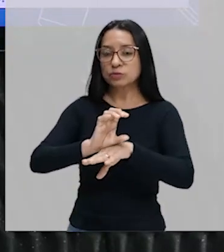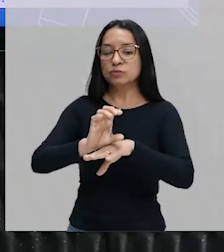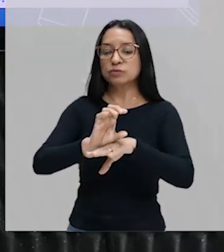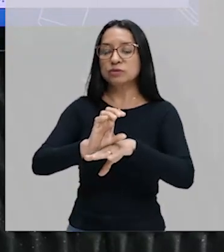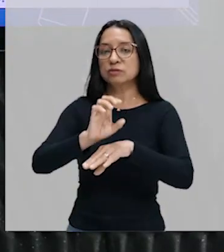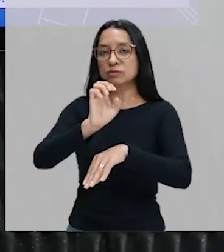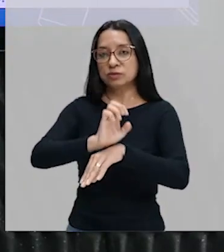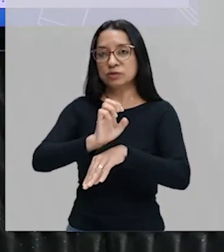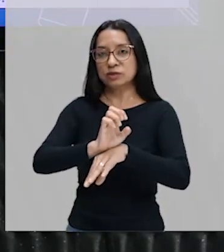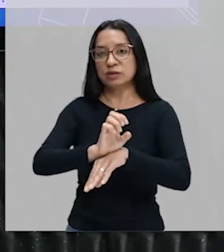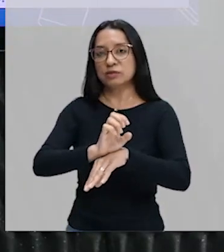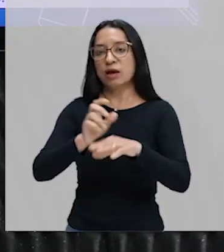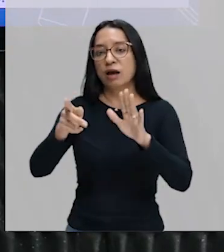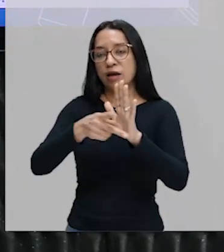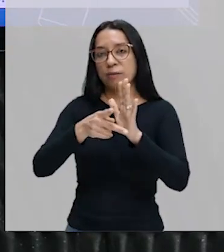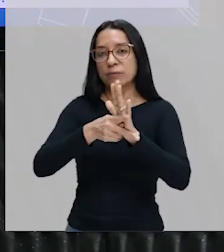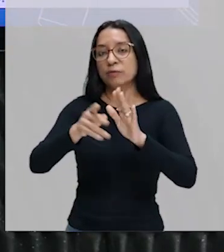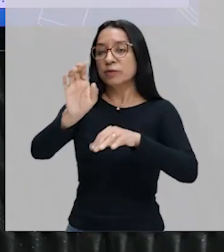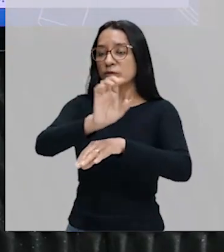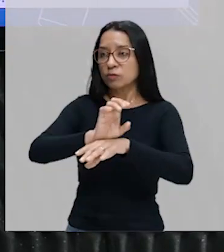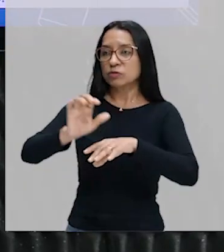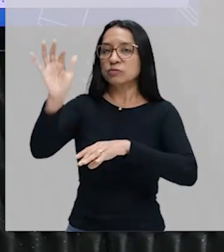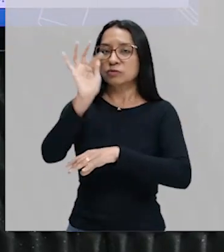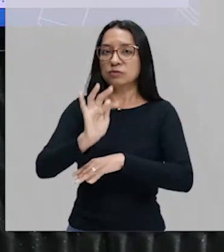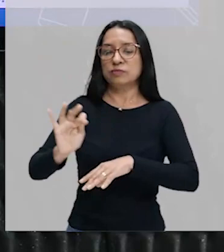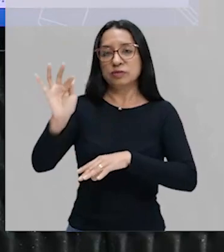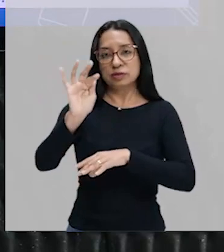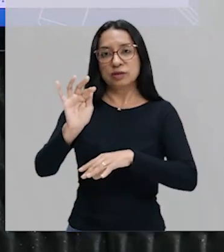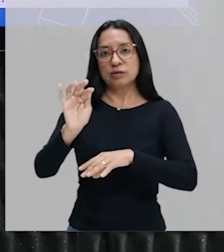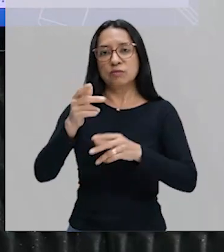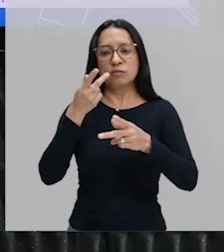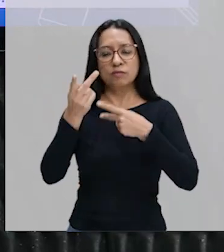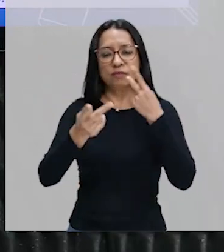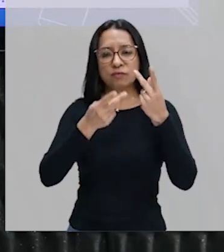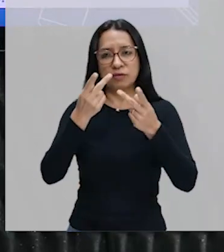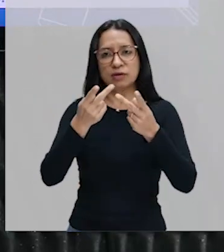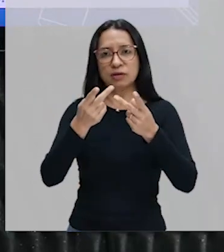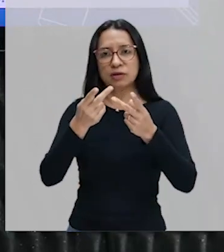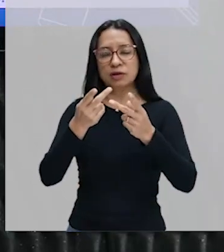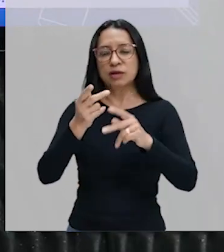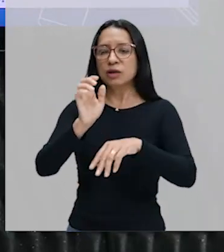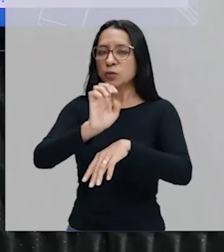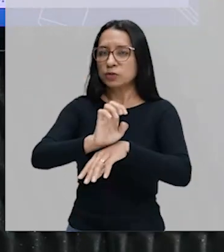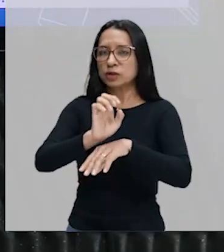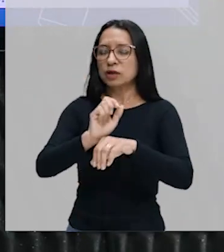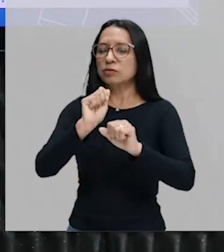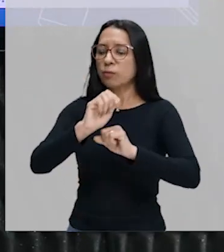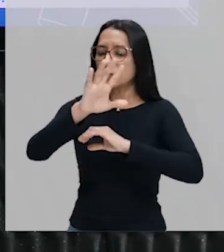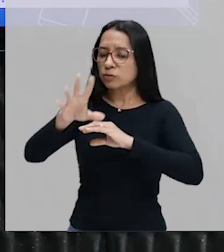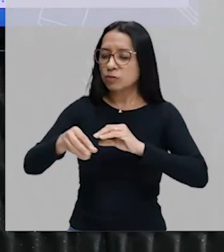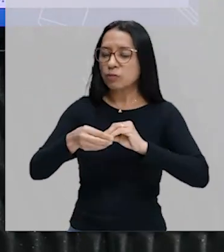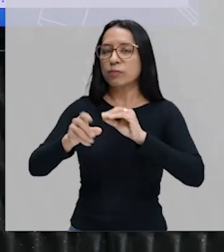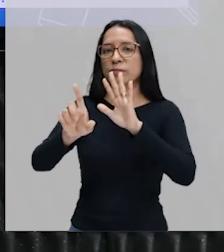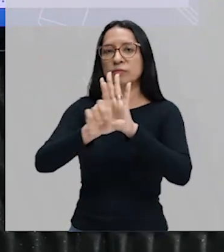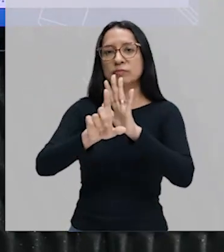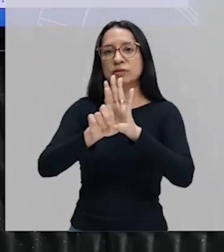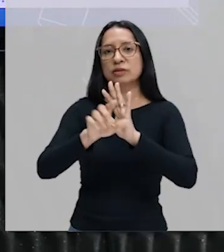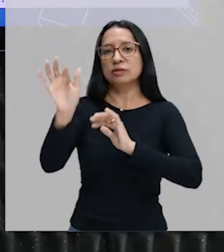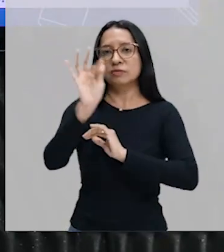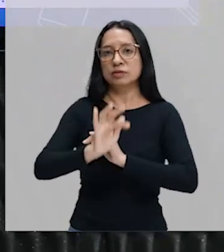própria Constituição Federal fala. As constituições estaduais podem complementar a lei federal, mas